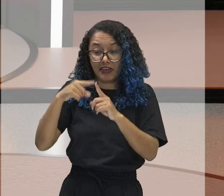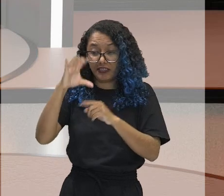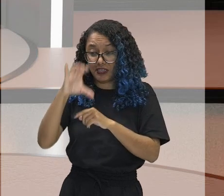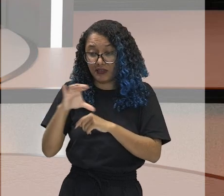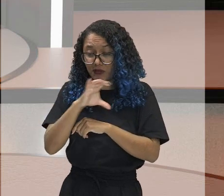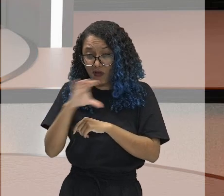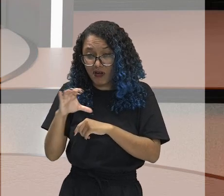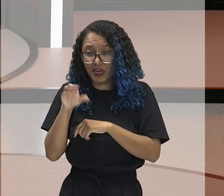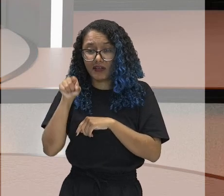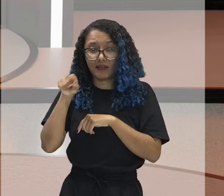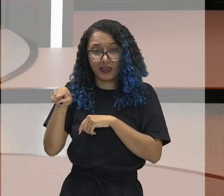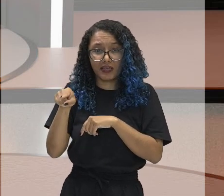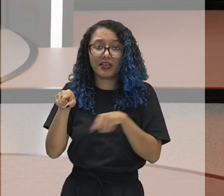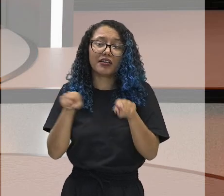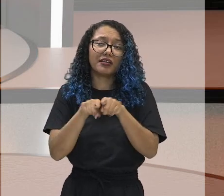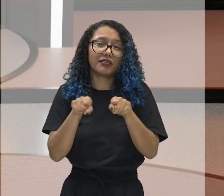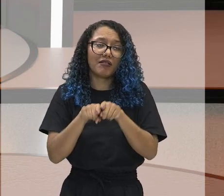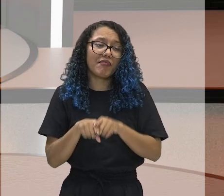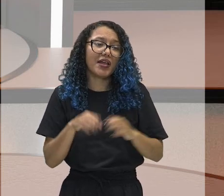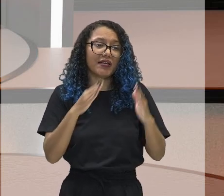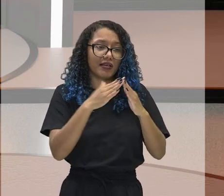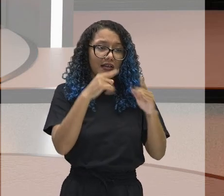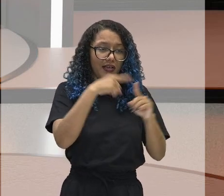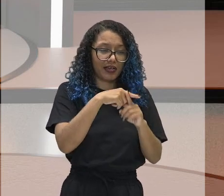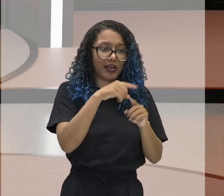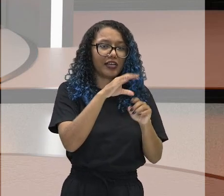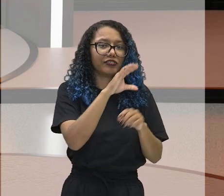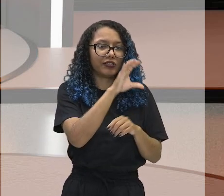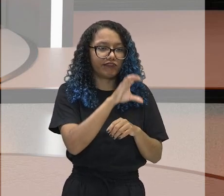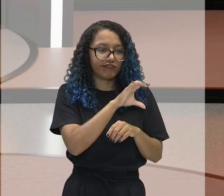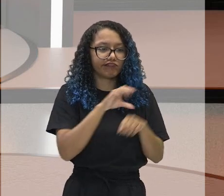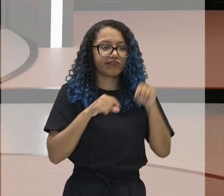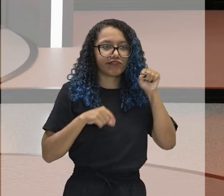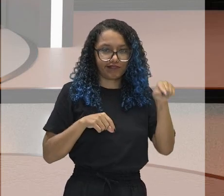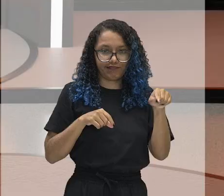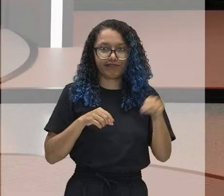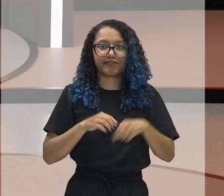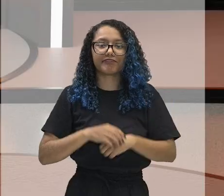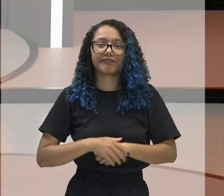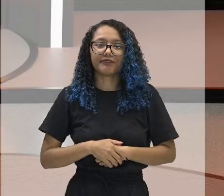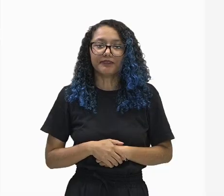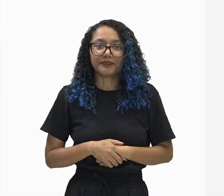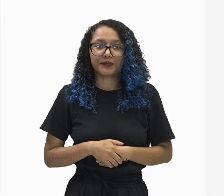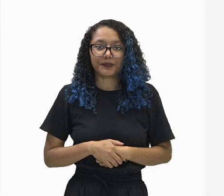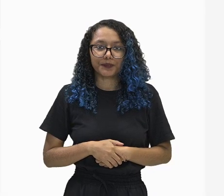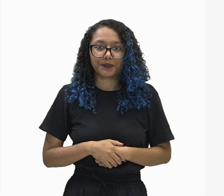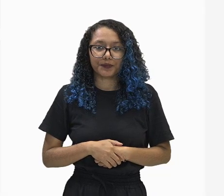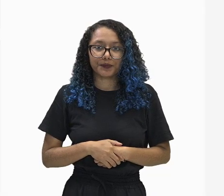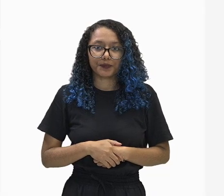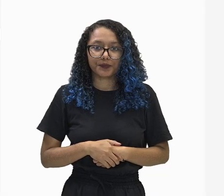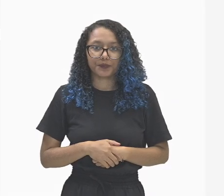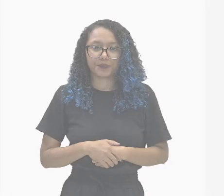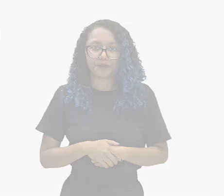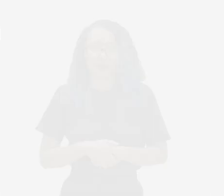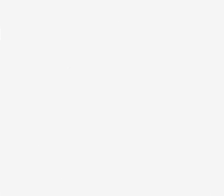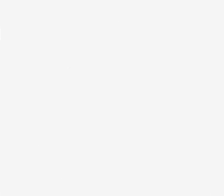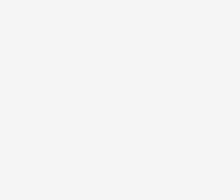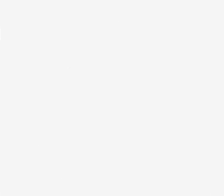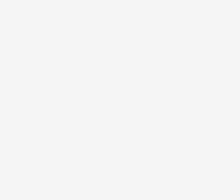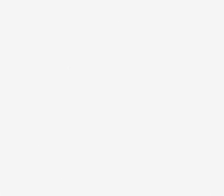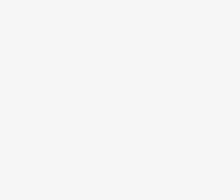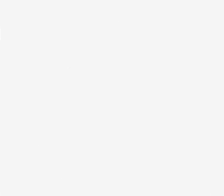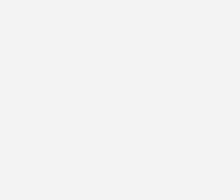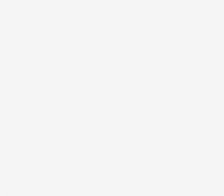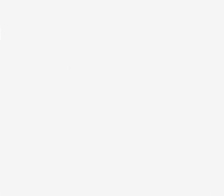Apostólica Romana do Ocidente e a Igreja Cristã Ortodoxa do Oriente. Vamos conhecer os nuances que se deram para a